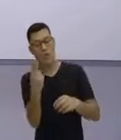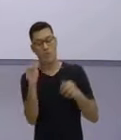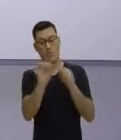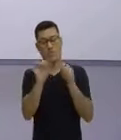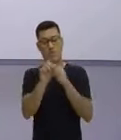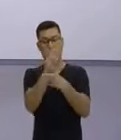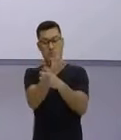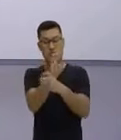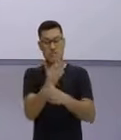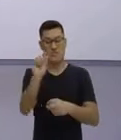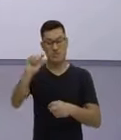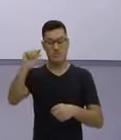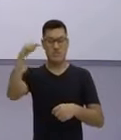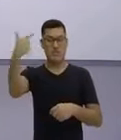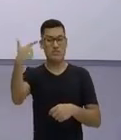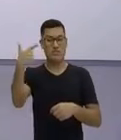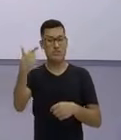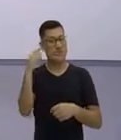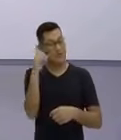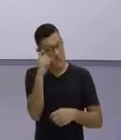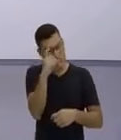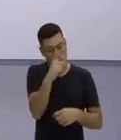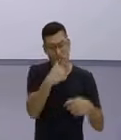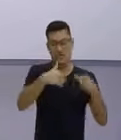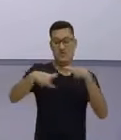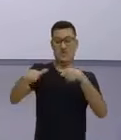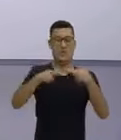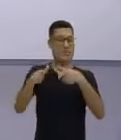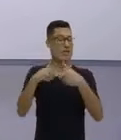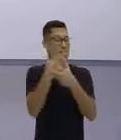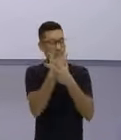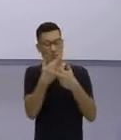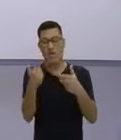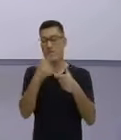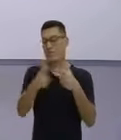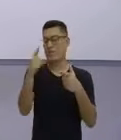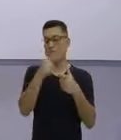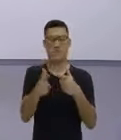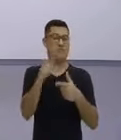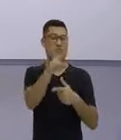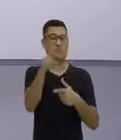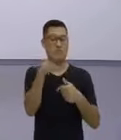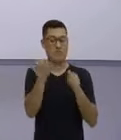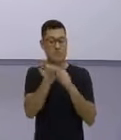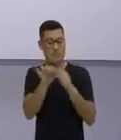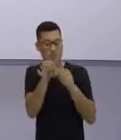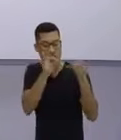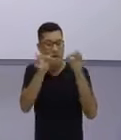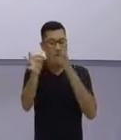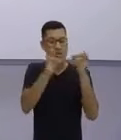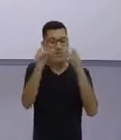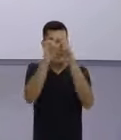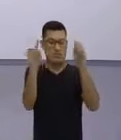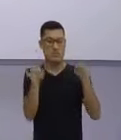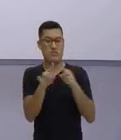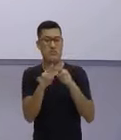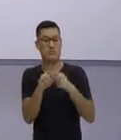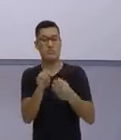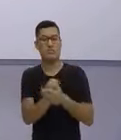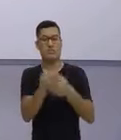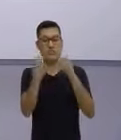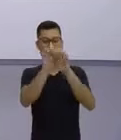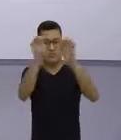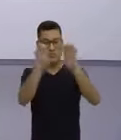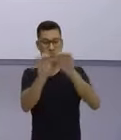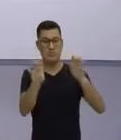não é que vai complicar. A gente vai trabalhar com outras situações que tu vai ter que montar umas estruturazinhas aí para poder resolver, não é isso, Fernando? Porque